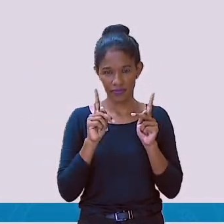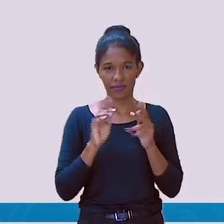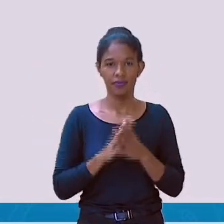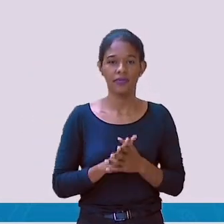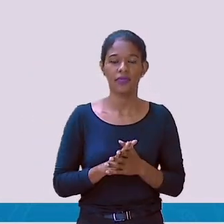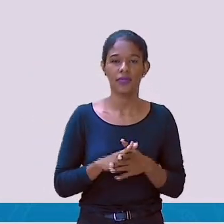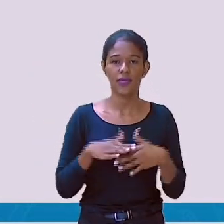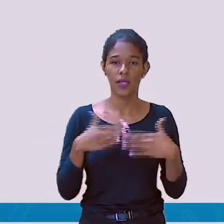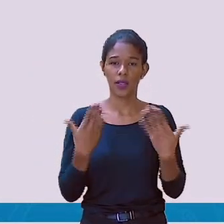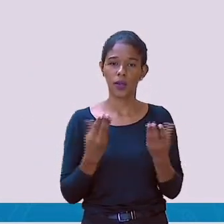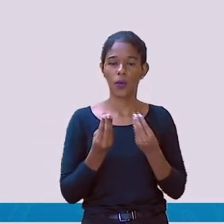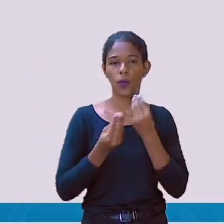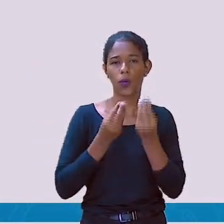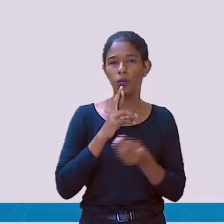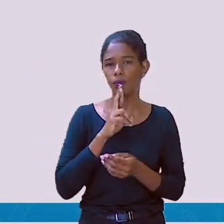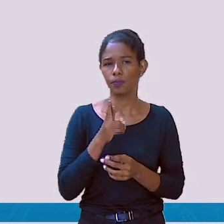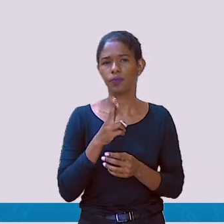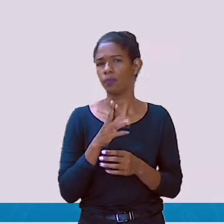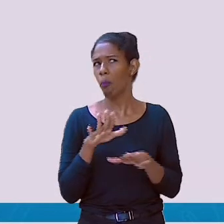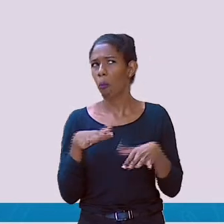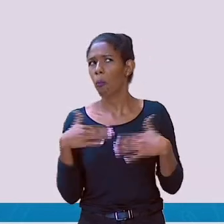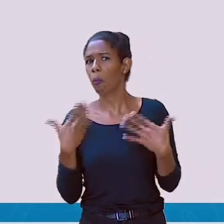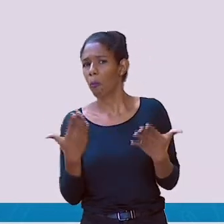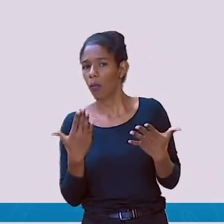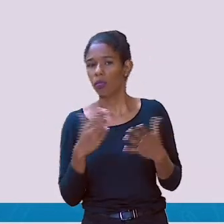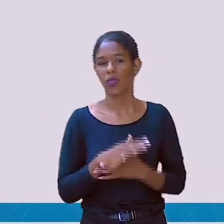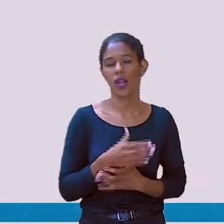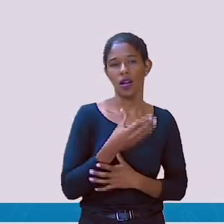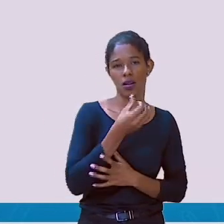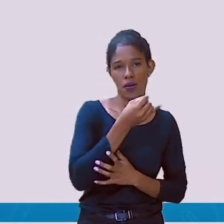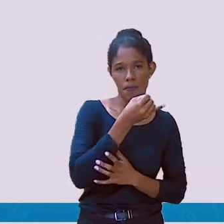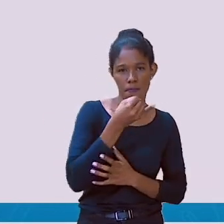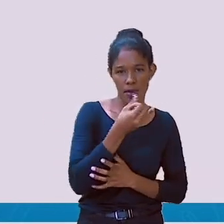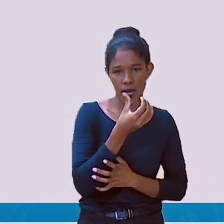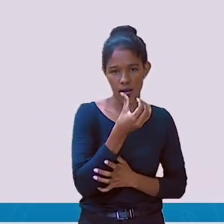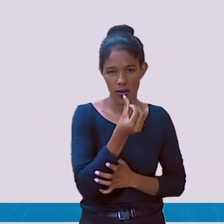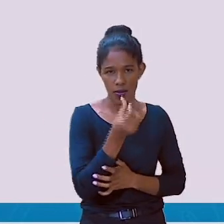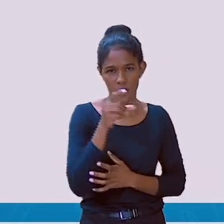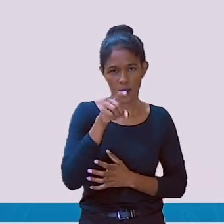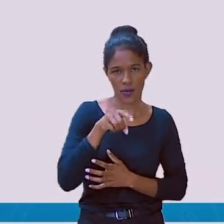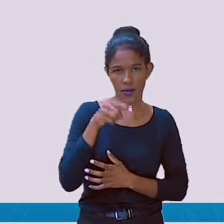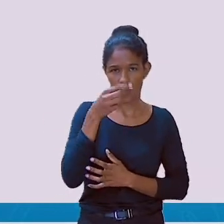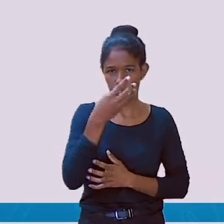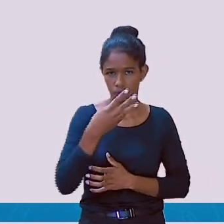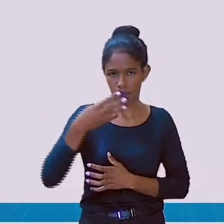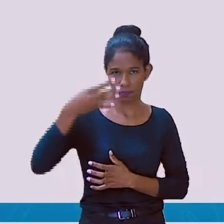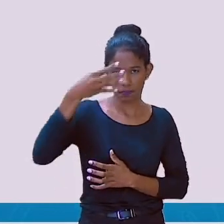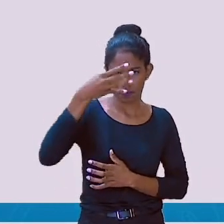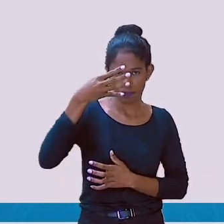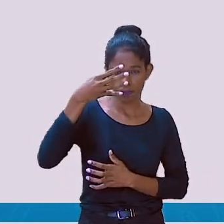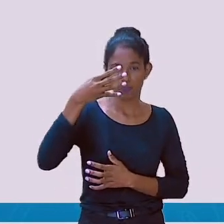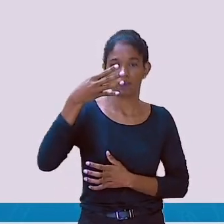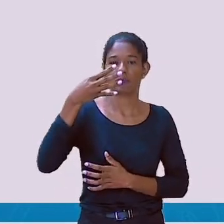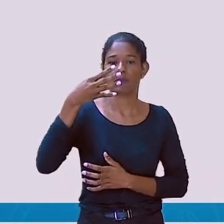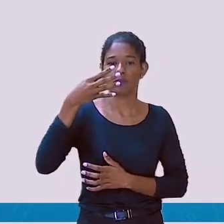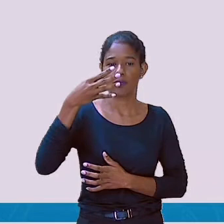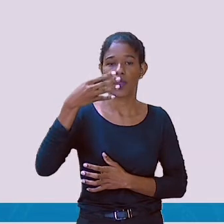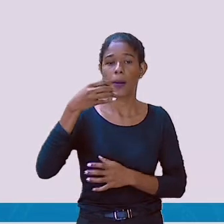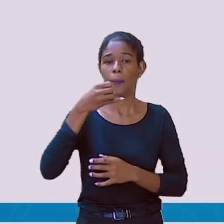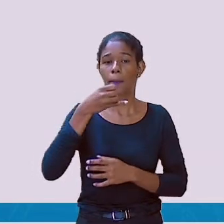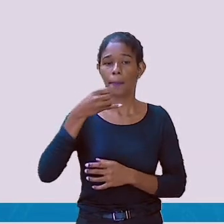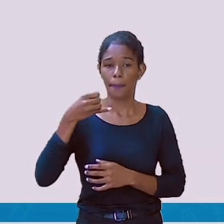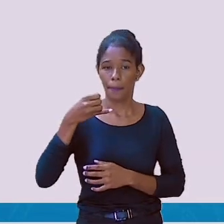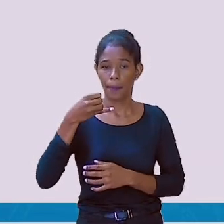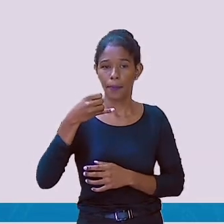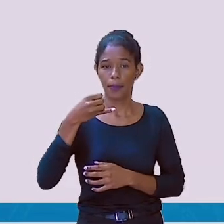Então, eu vou ter como resposta 6... x elevado à quarta potência,